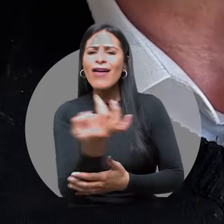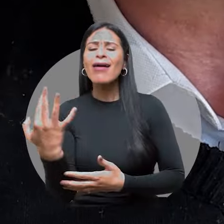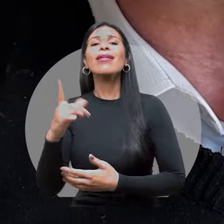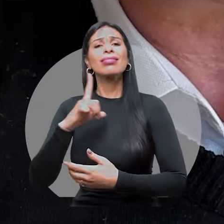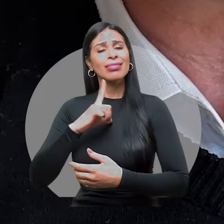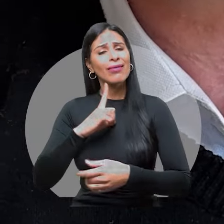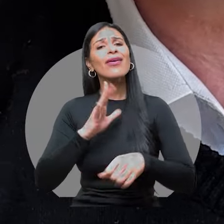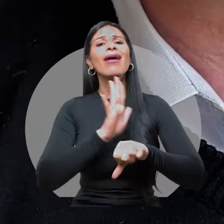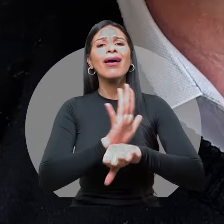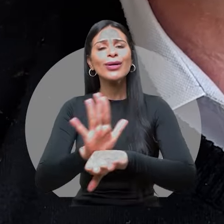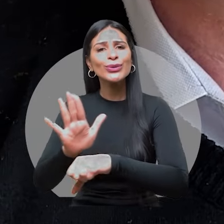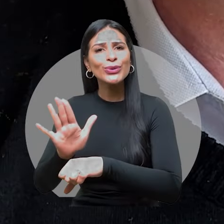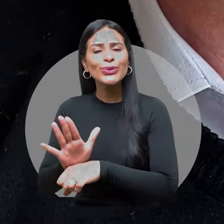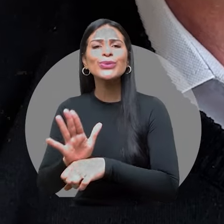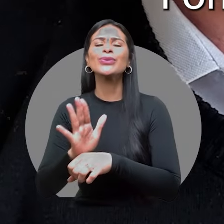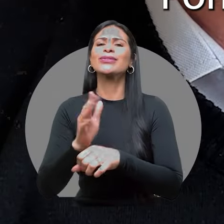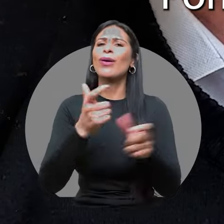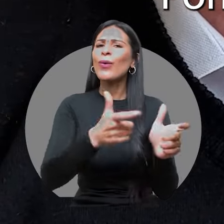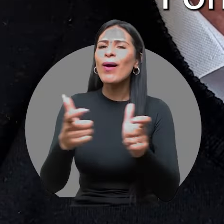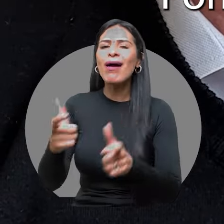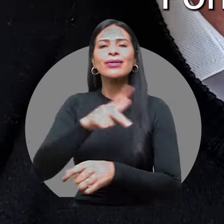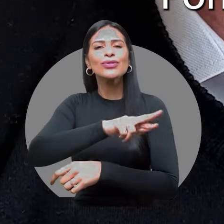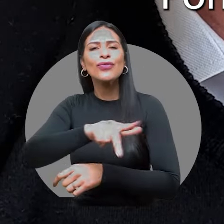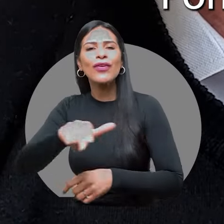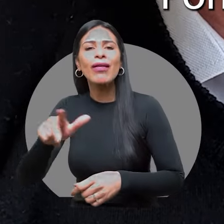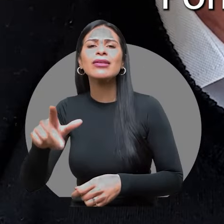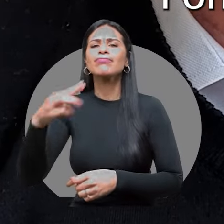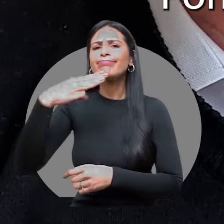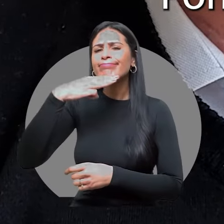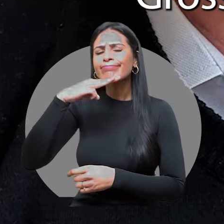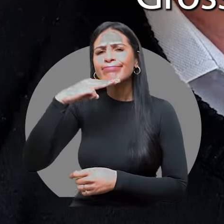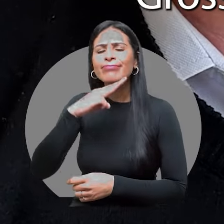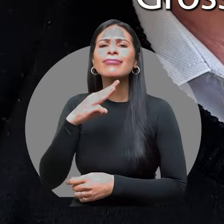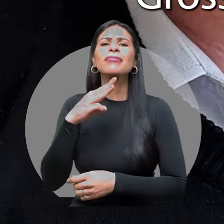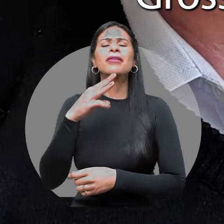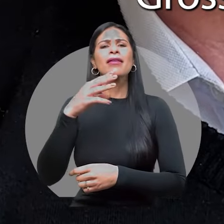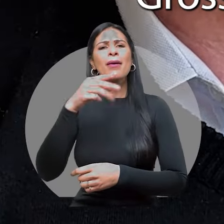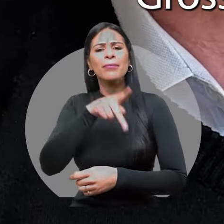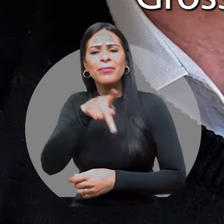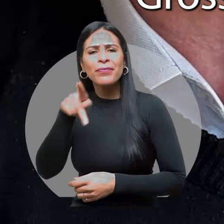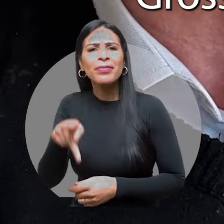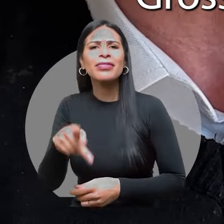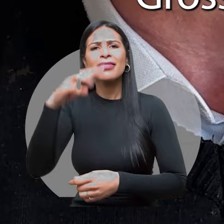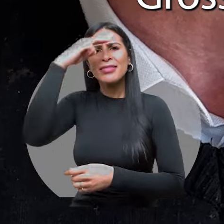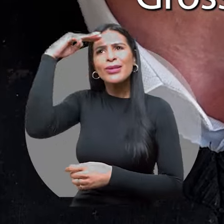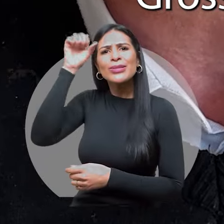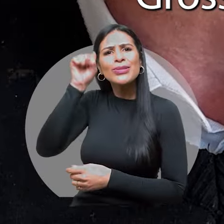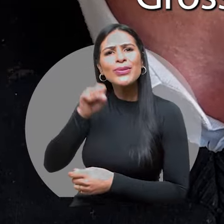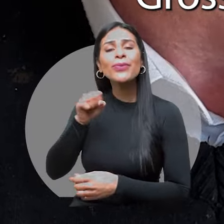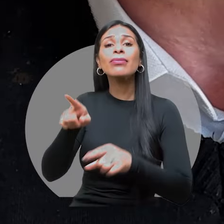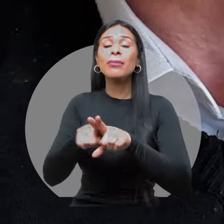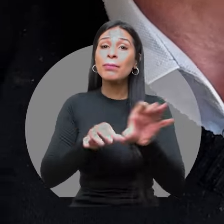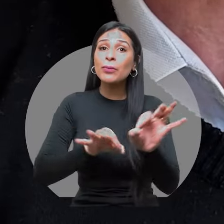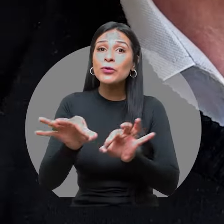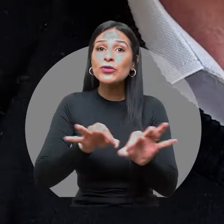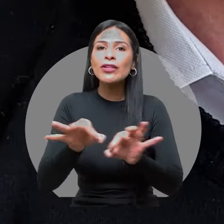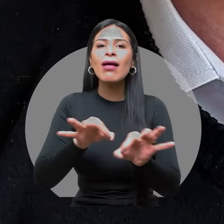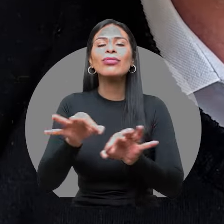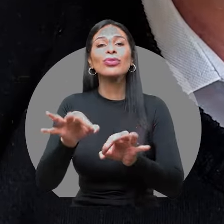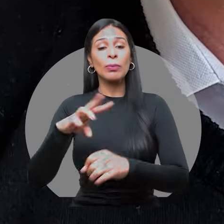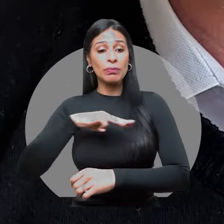Comunidades foram fortalecidas. Sidrolândia, Ponta Porã, Amambai, Mato Grosso do Sul.